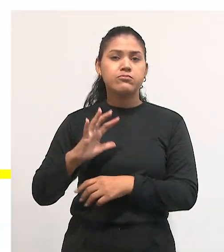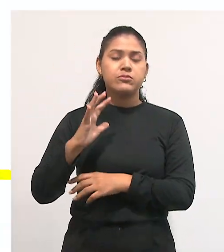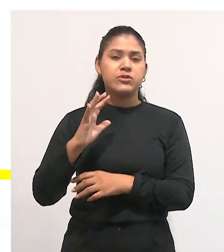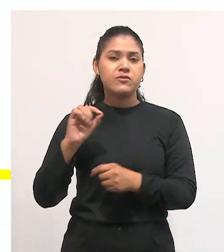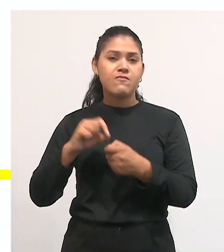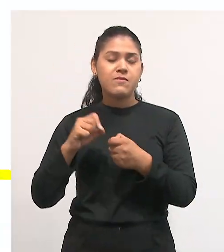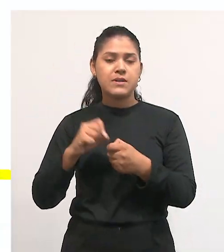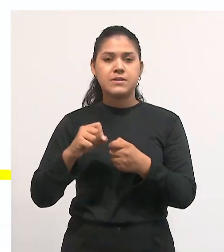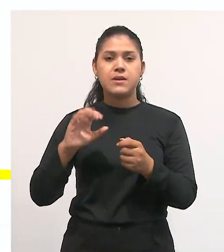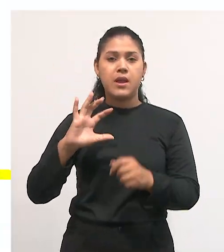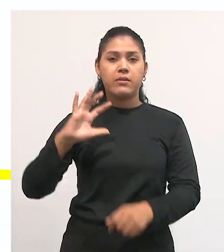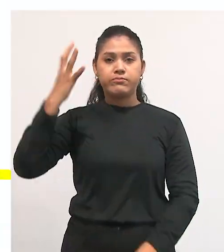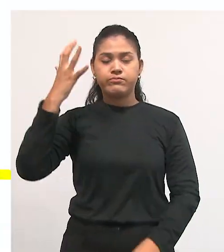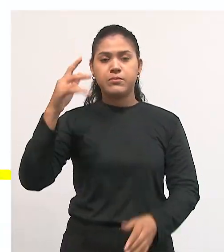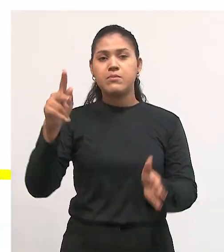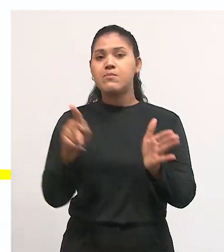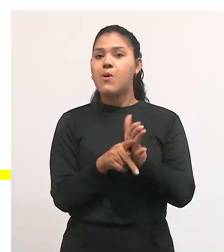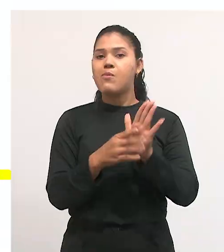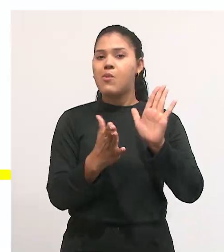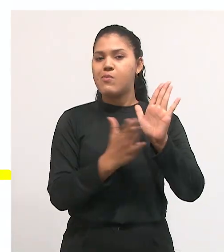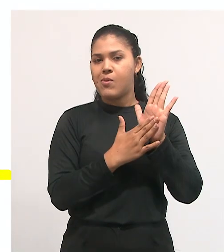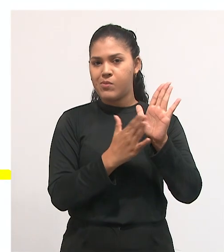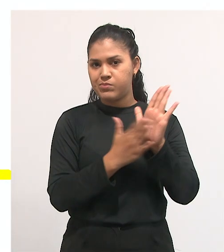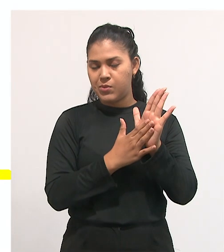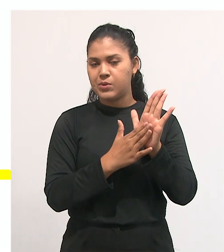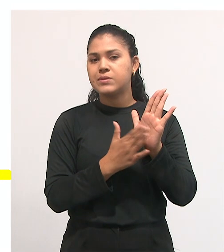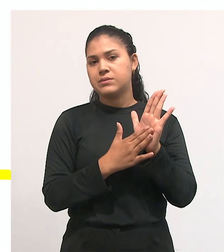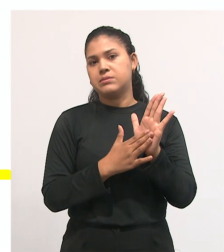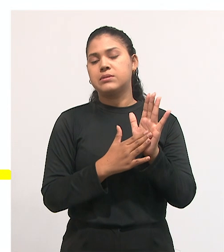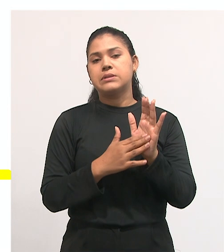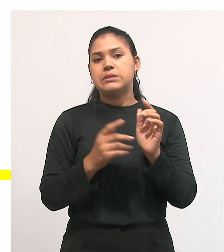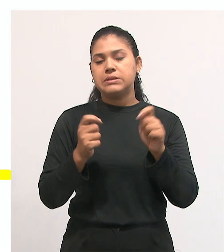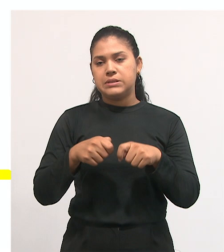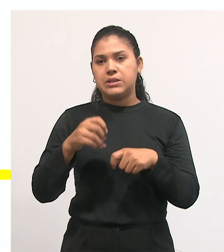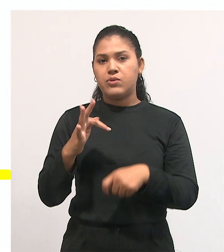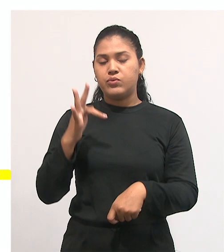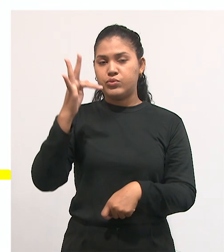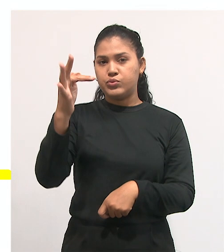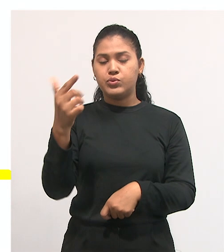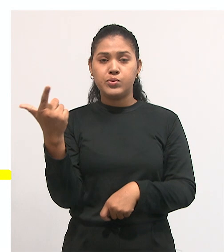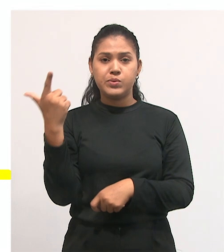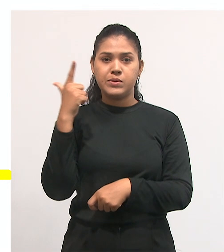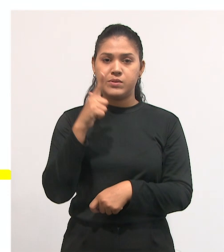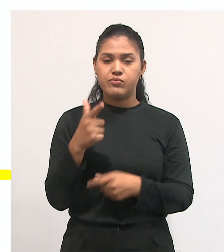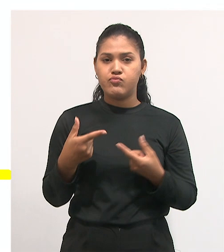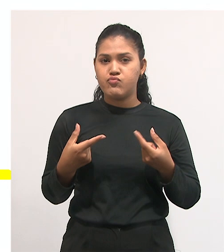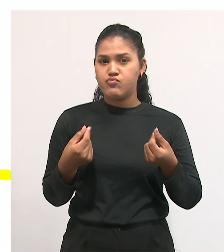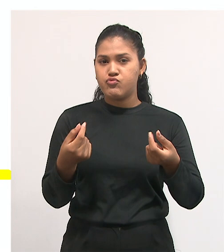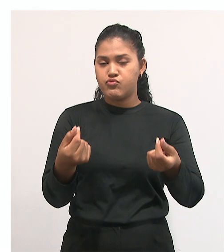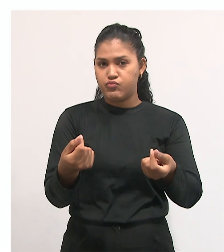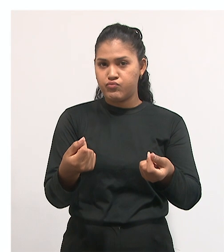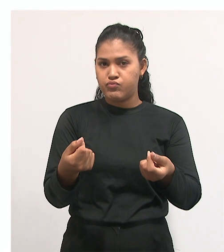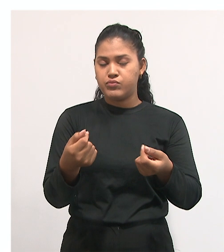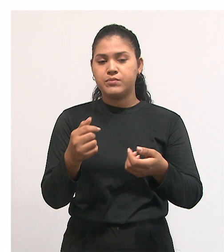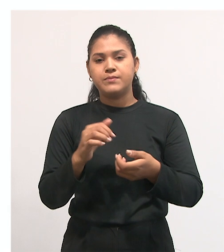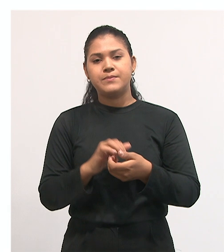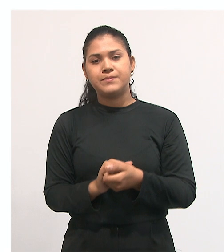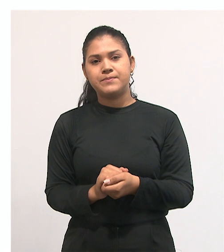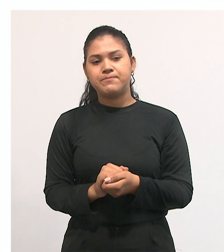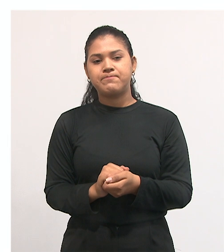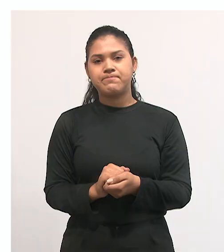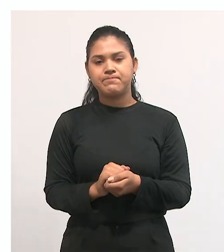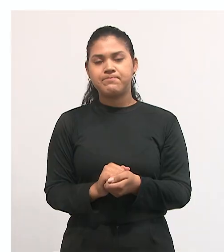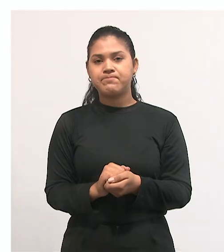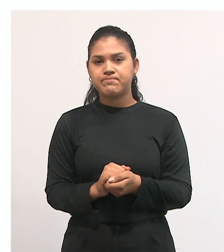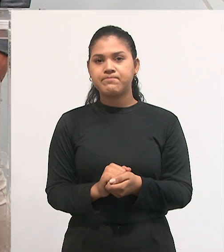saber se o investimento resultará no retorno necessário para aquela empresa, né, gente? Falando